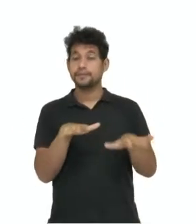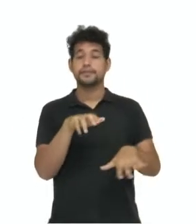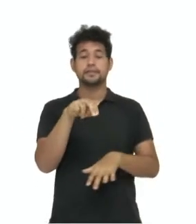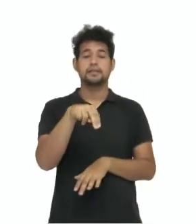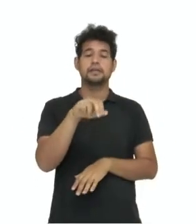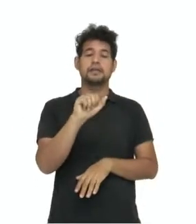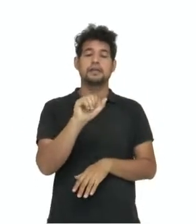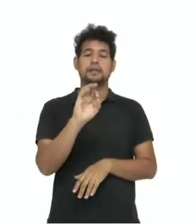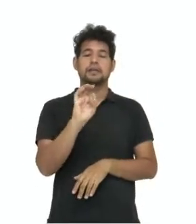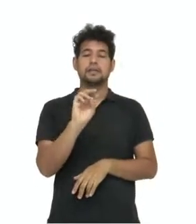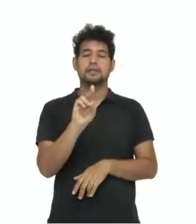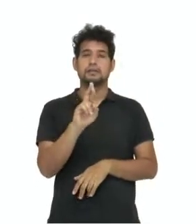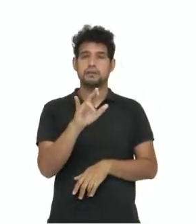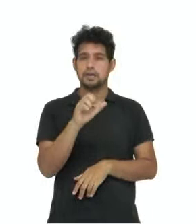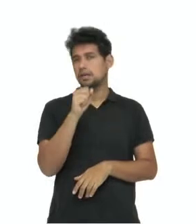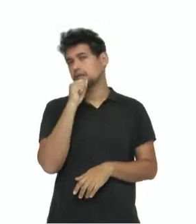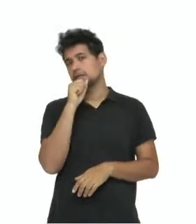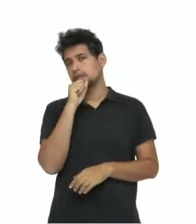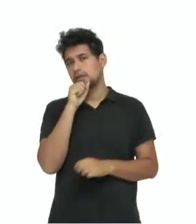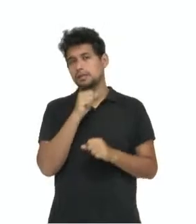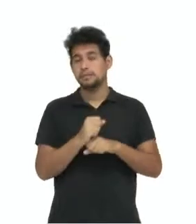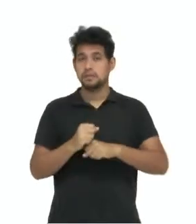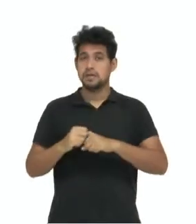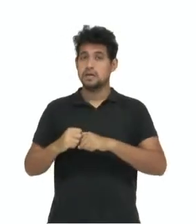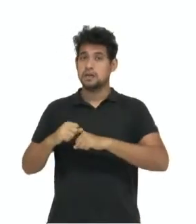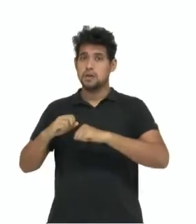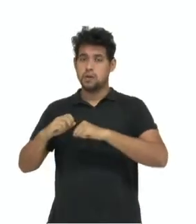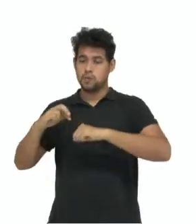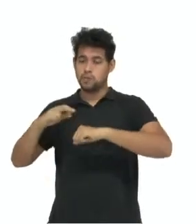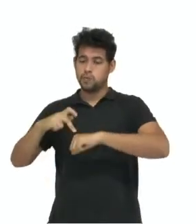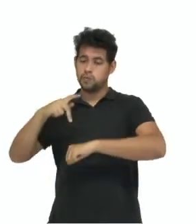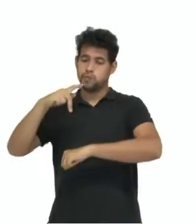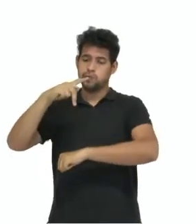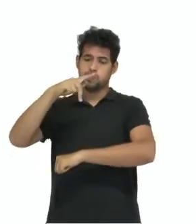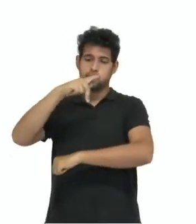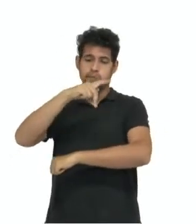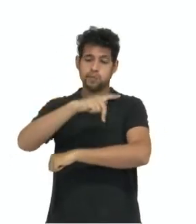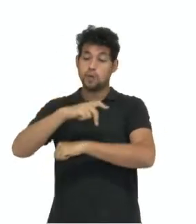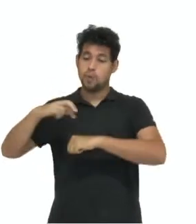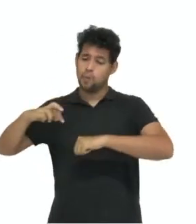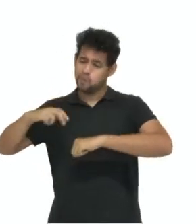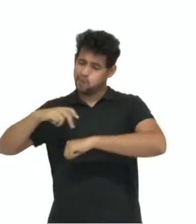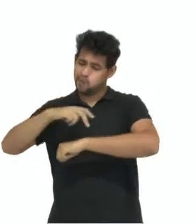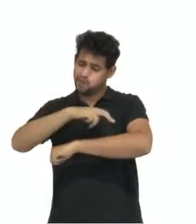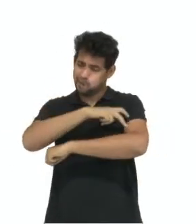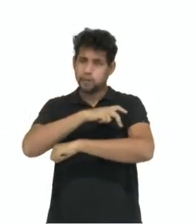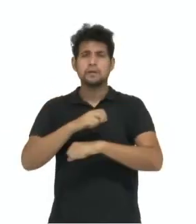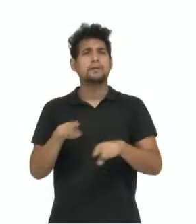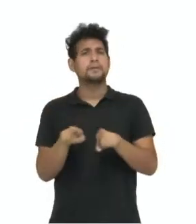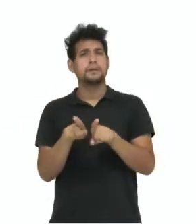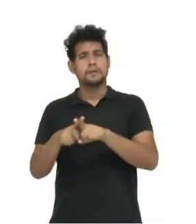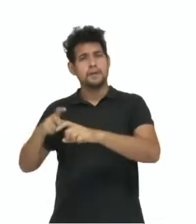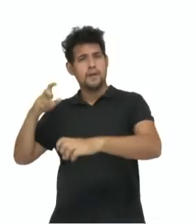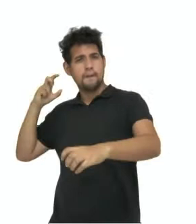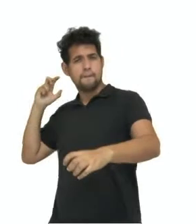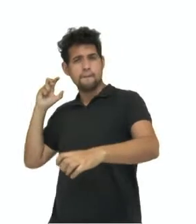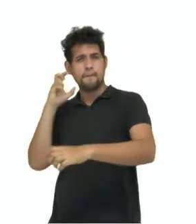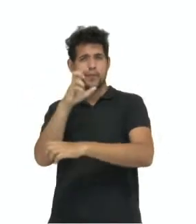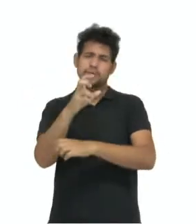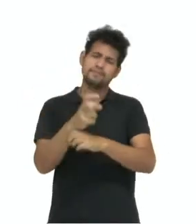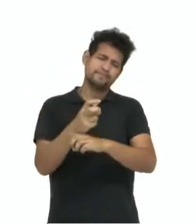como saltar, correr e arremessar. Praticado desde tempos que remontam ao início da nossa